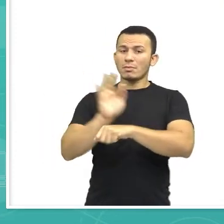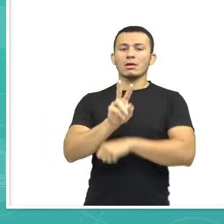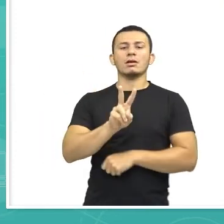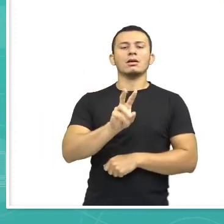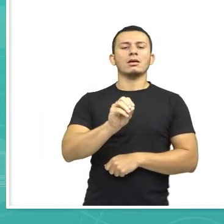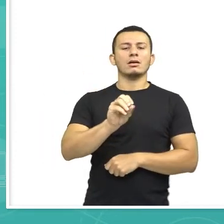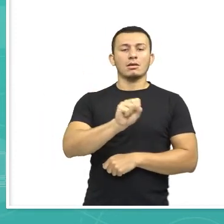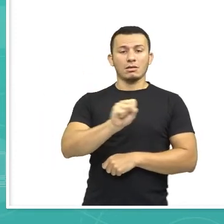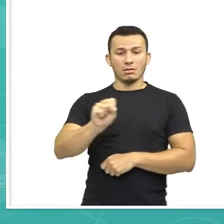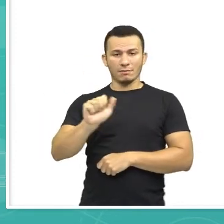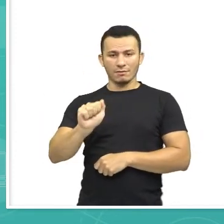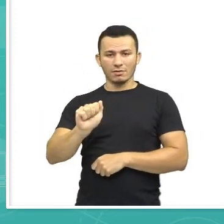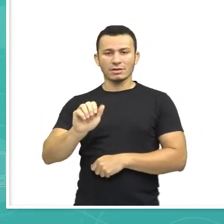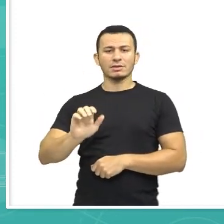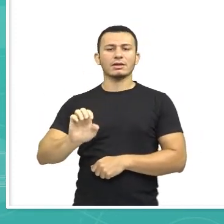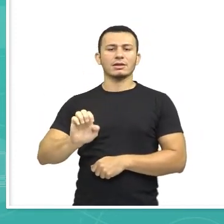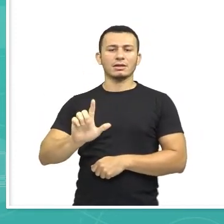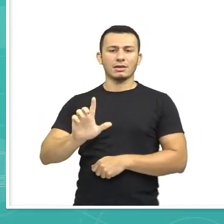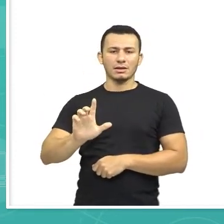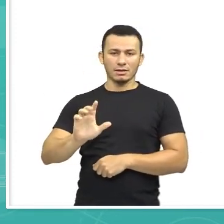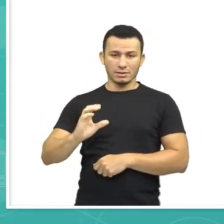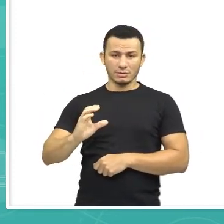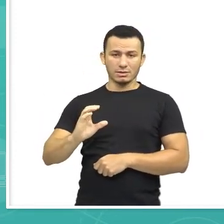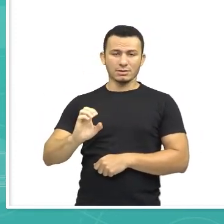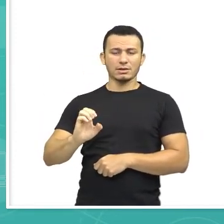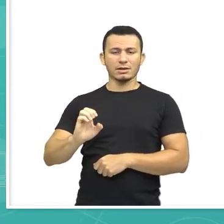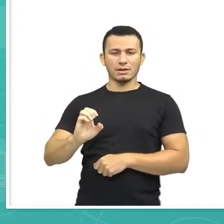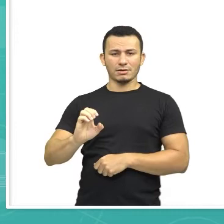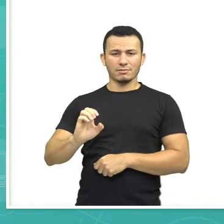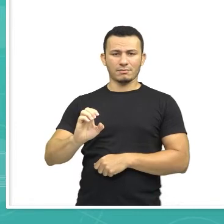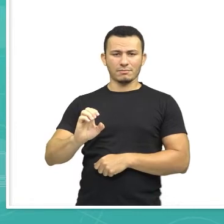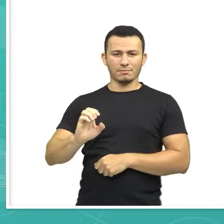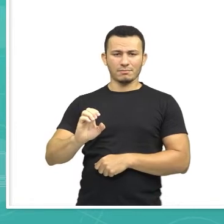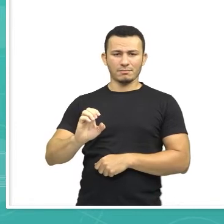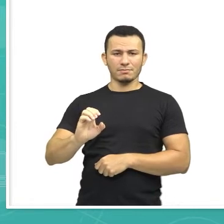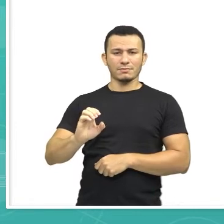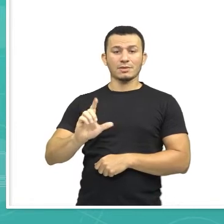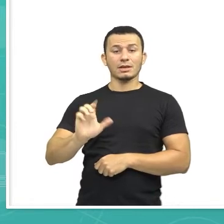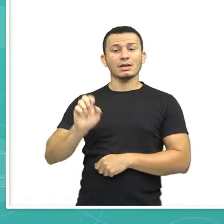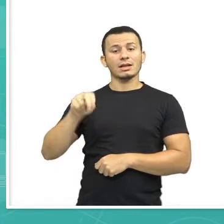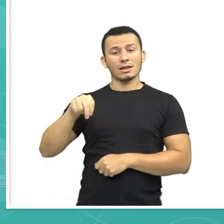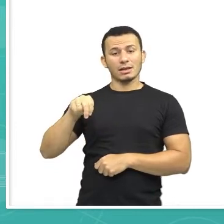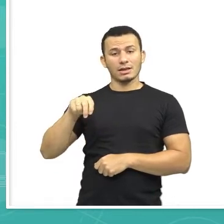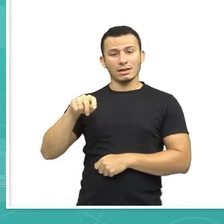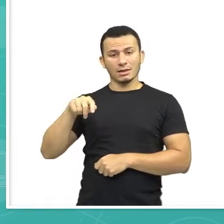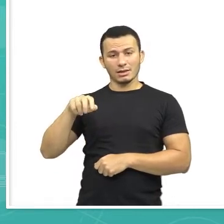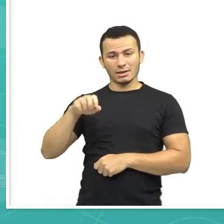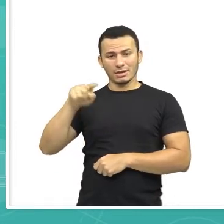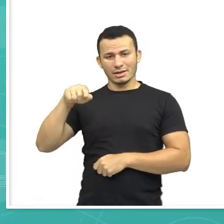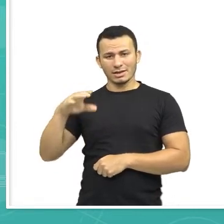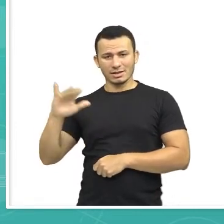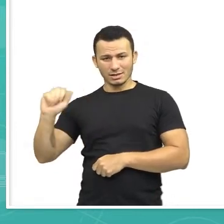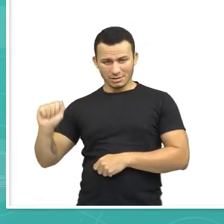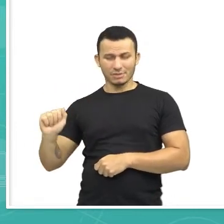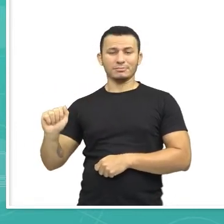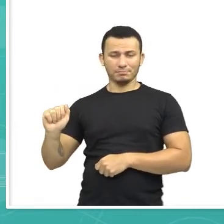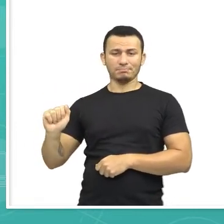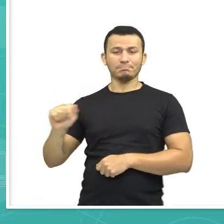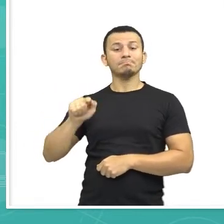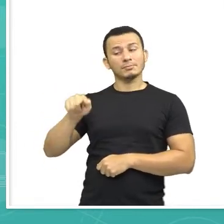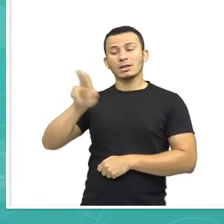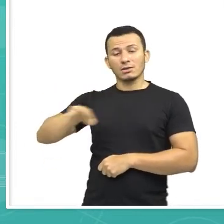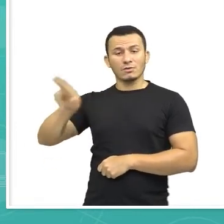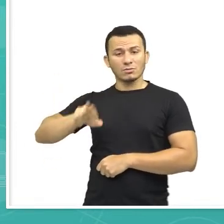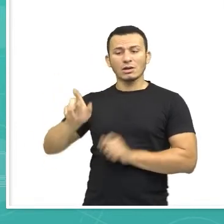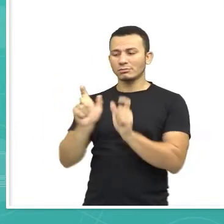escrever, mandar uma carta e tudo mais, você vai utilizar esses pronomes de tratamento. Então é importante que você utilize e você